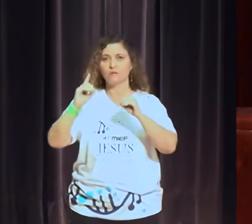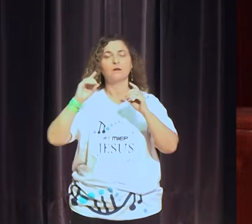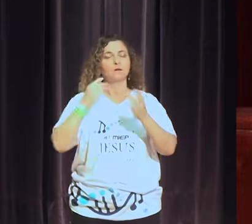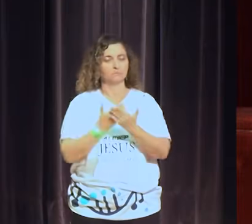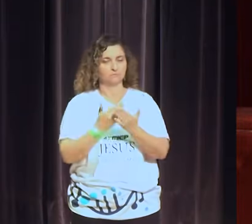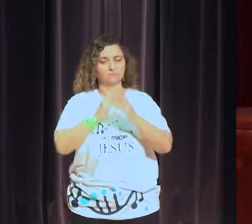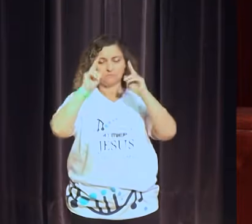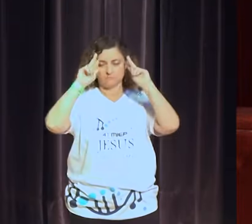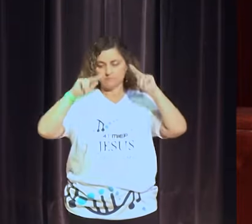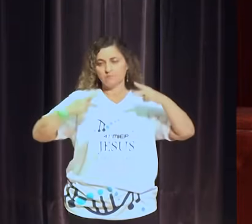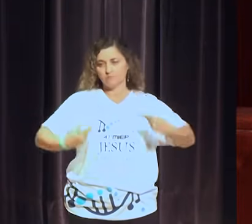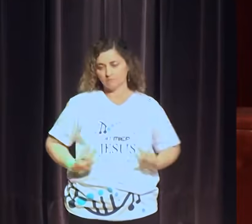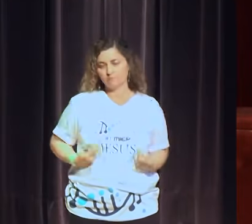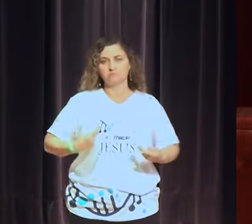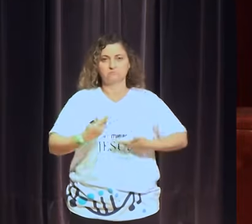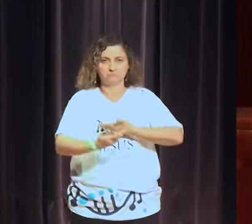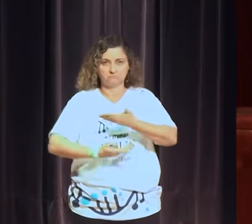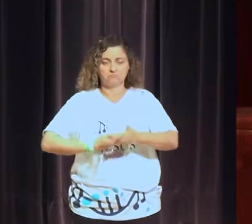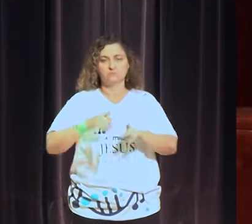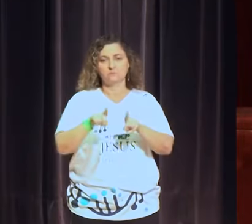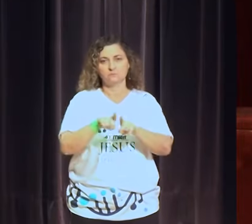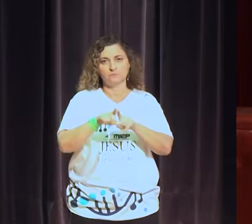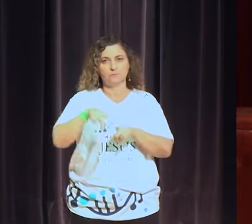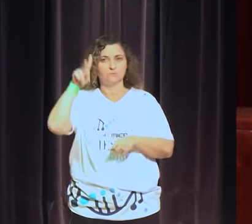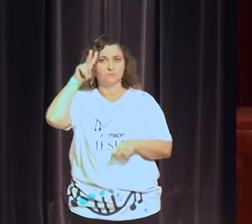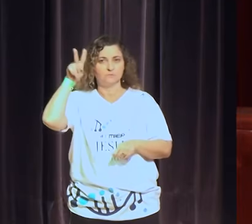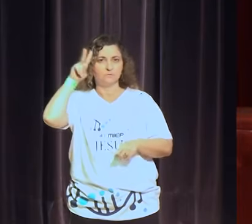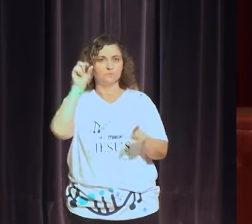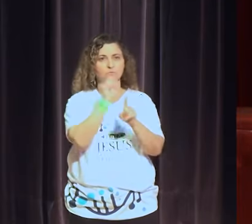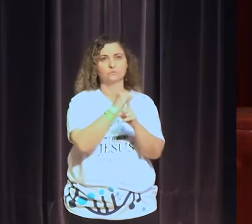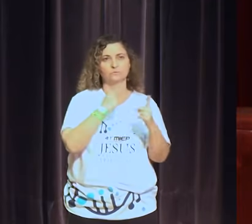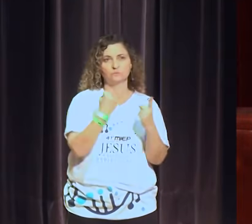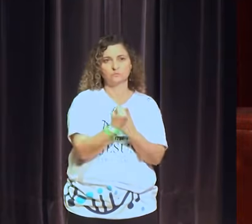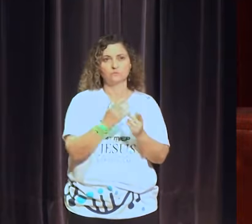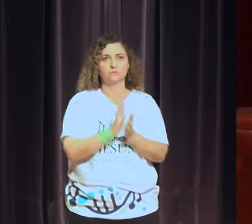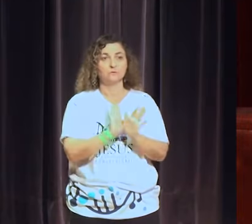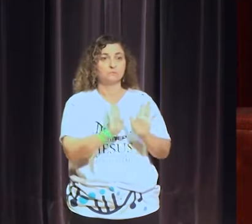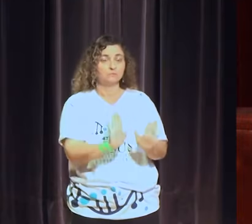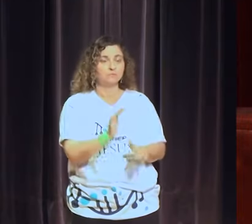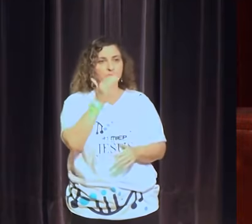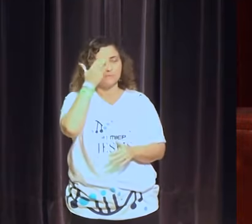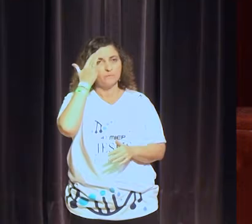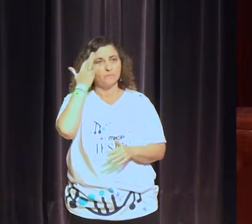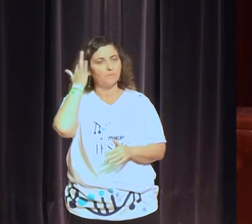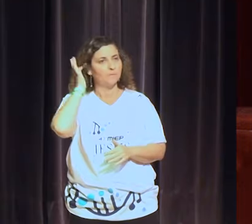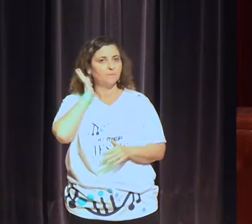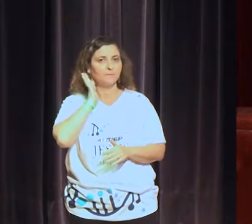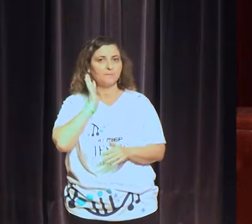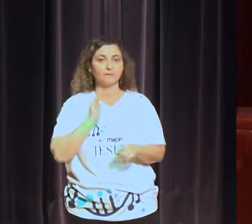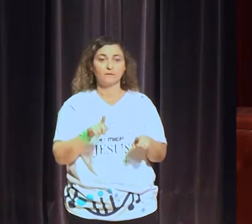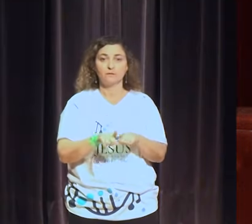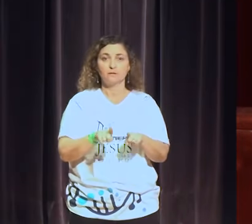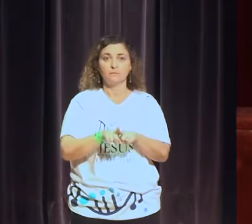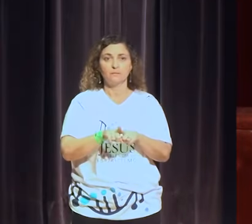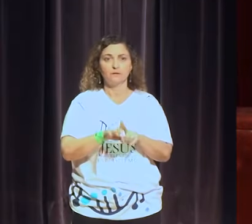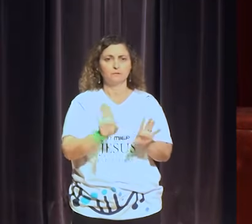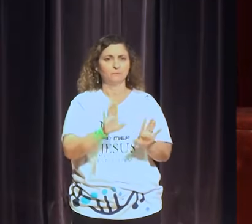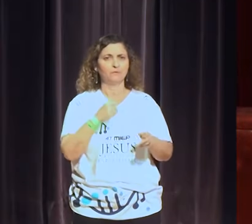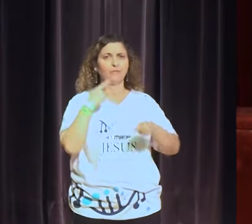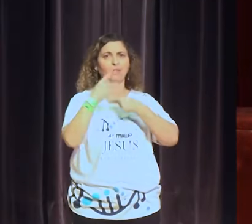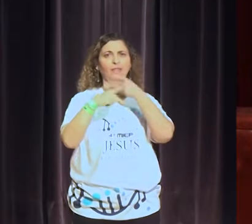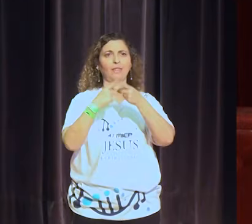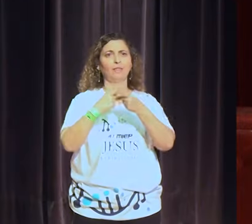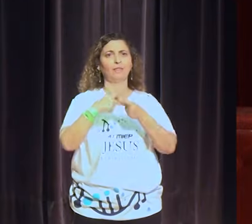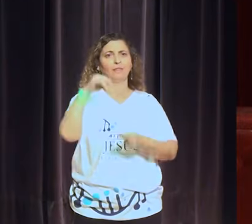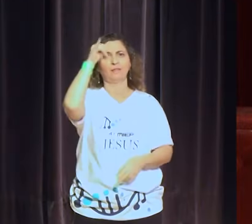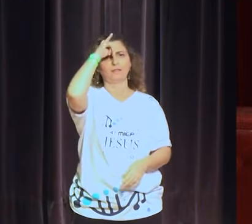com a sociologia, com a história, para que a gente também não tenha uma fala alienada,